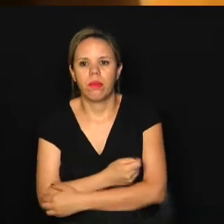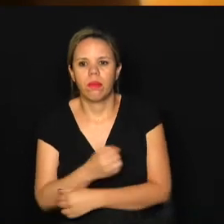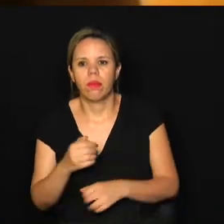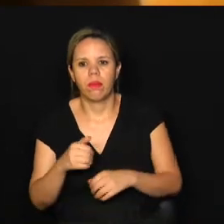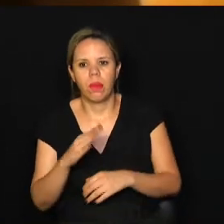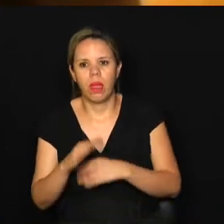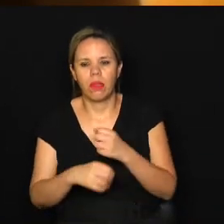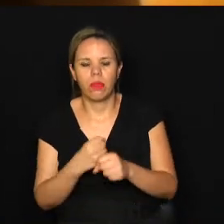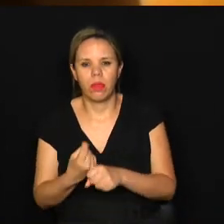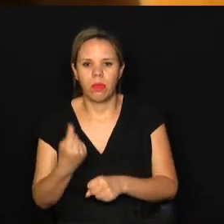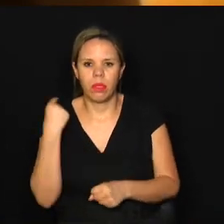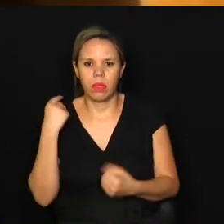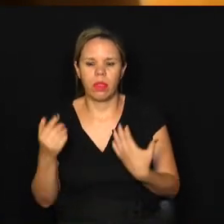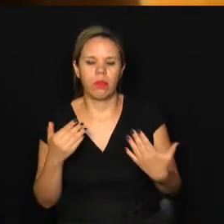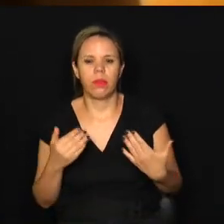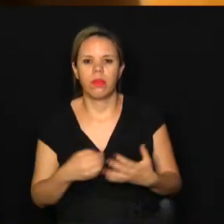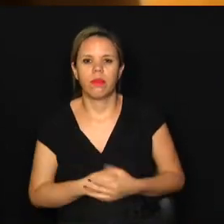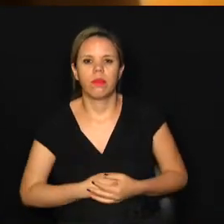passado.